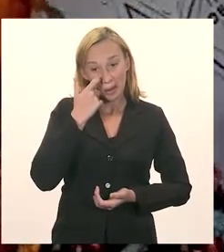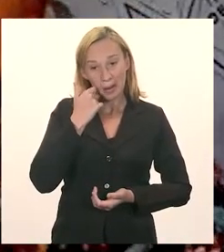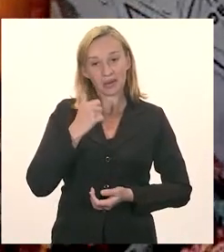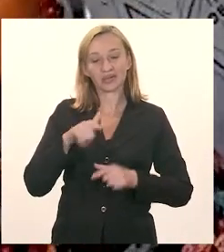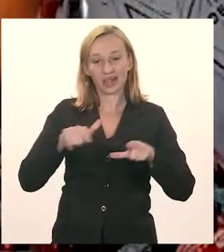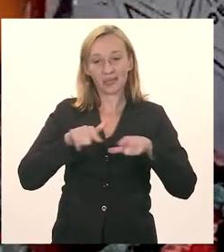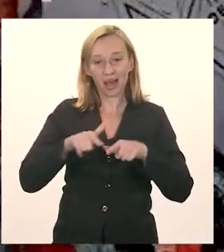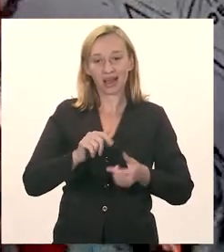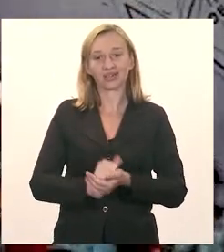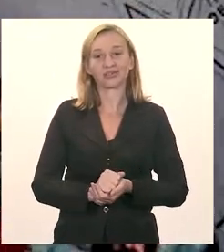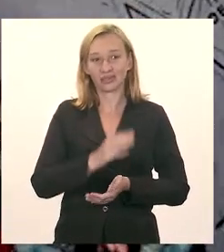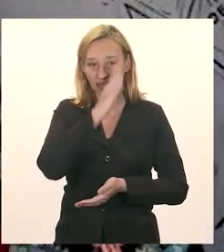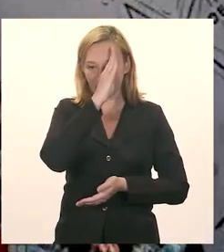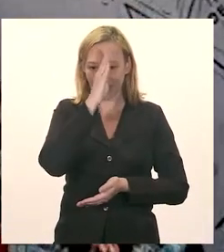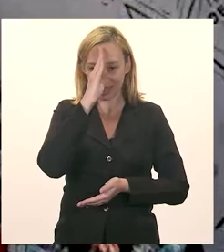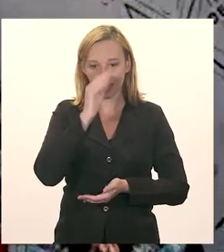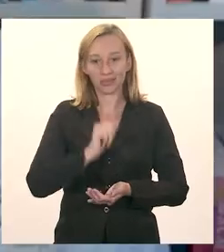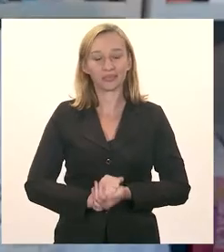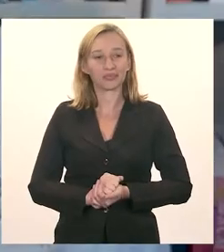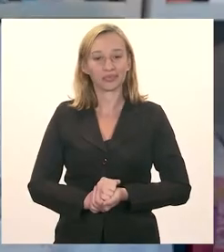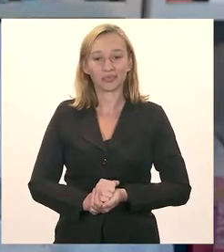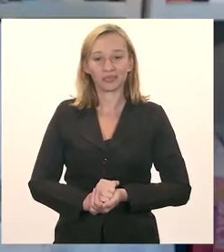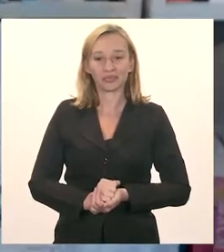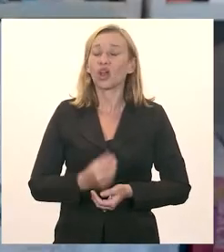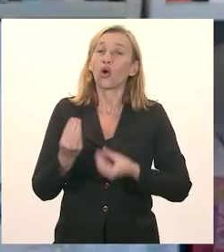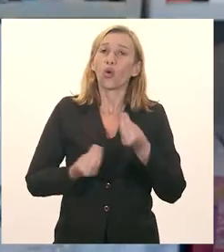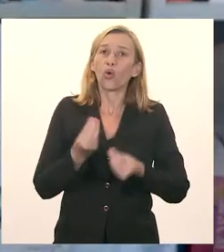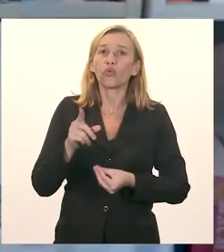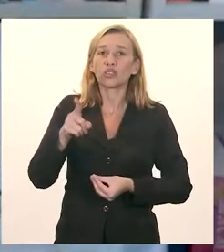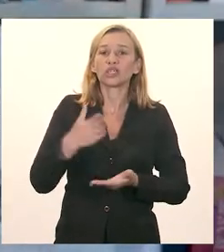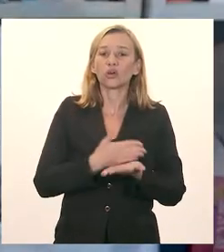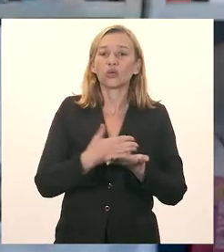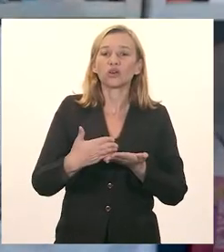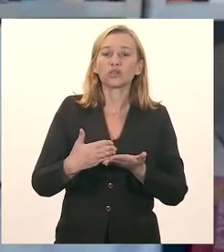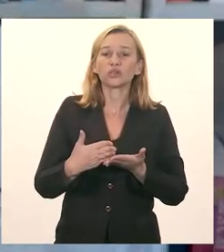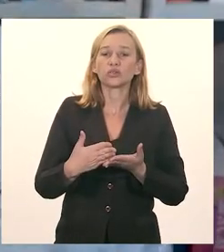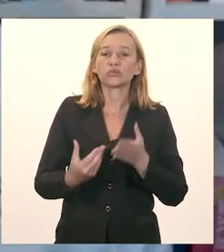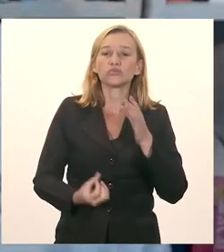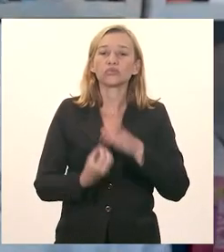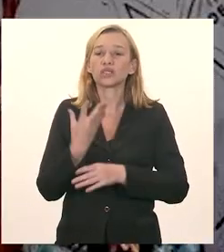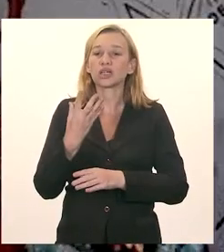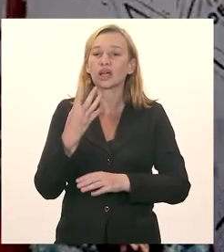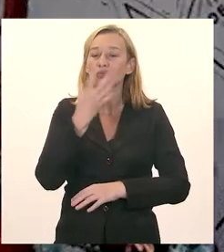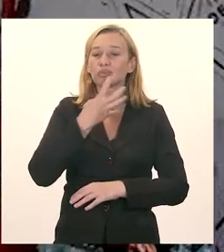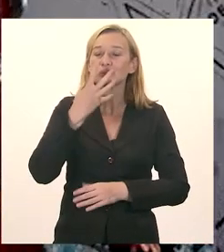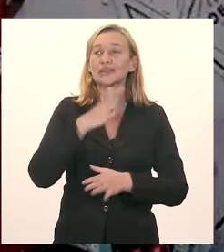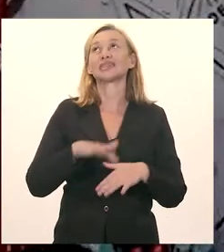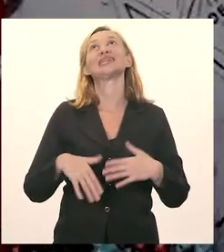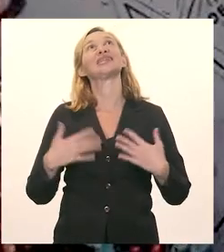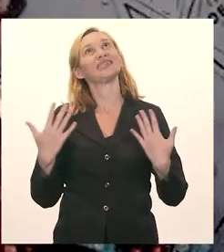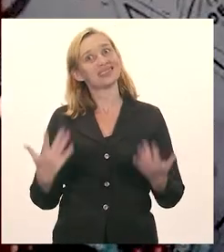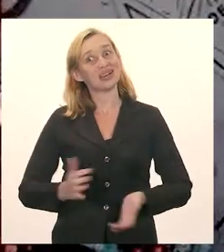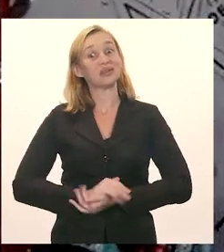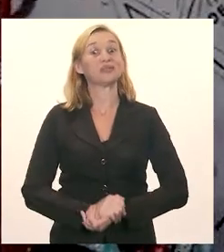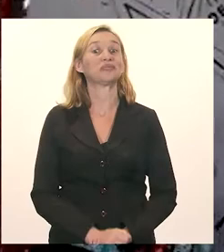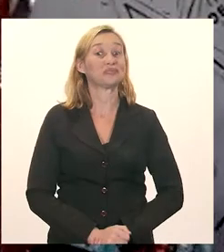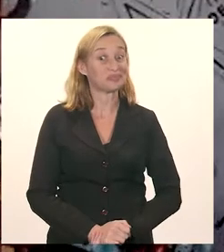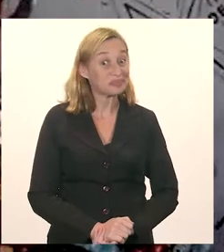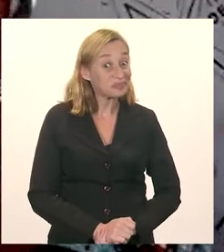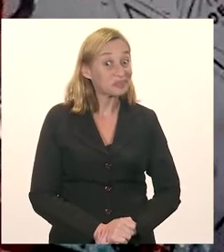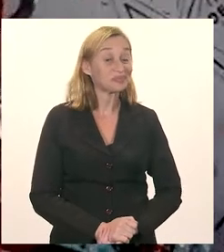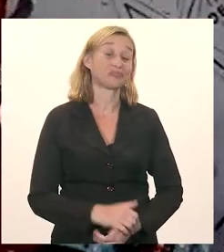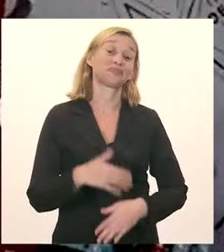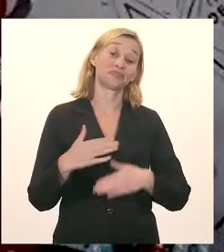meu próximo trabalho acadêmico. E como é que você começou a compor? Então, meu processo